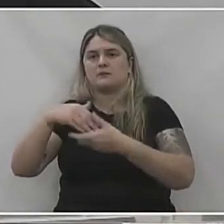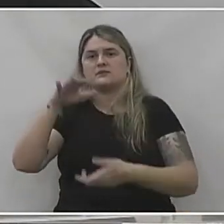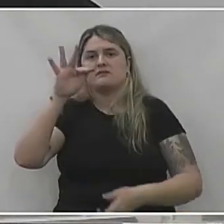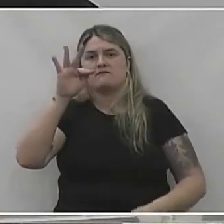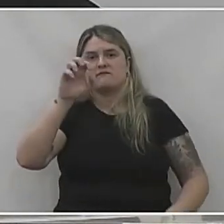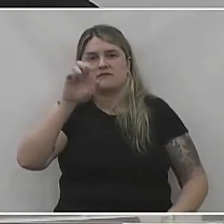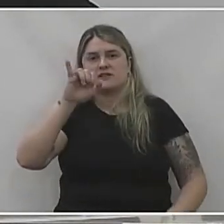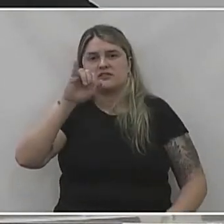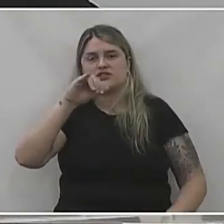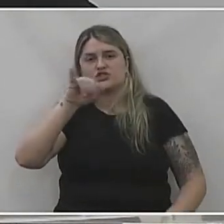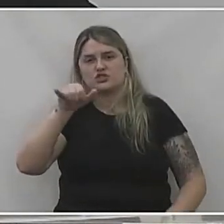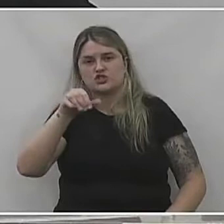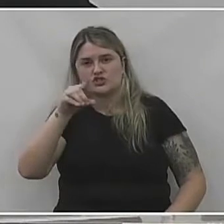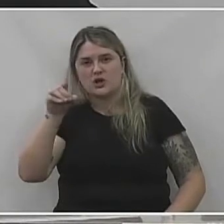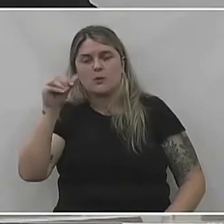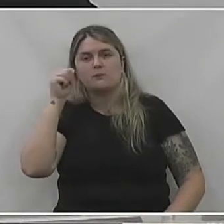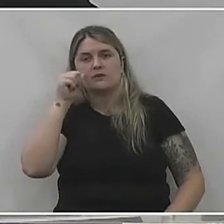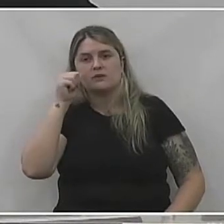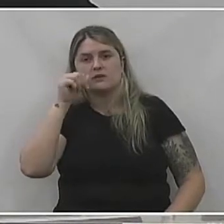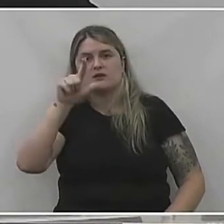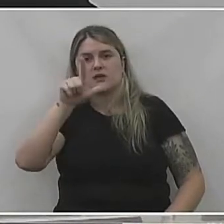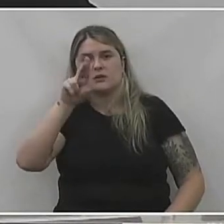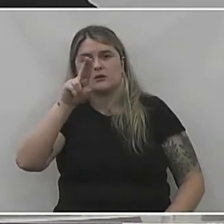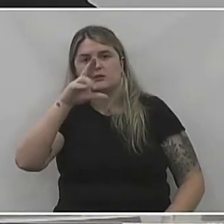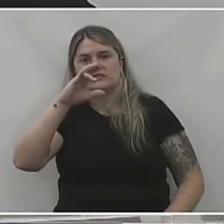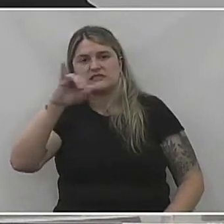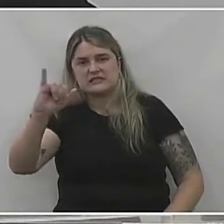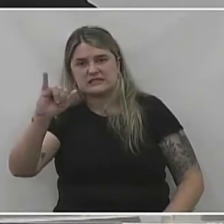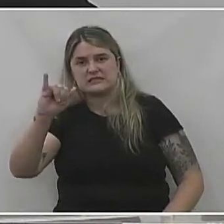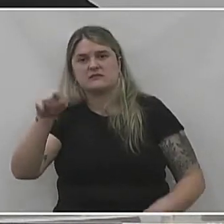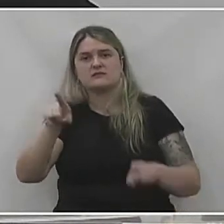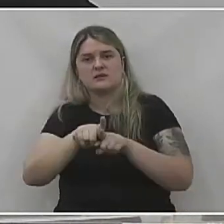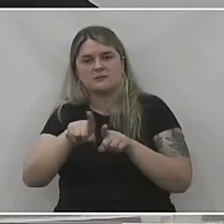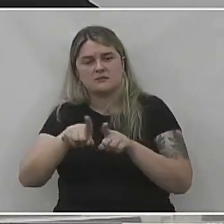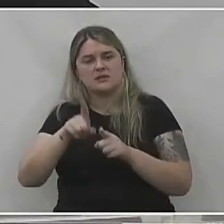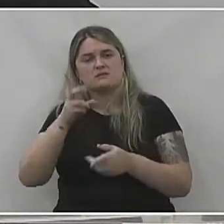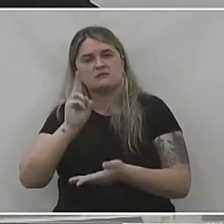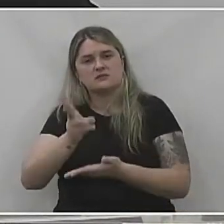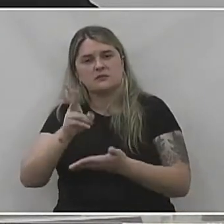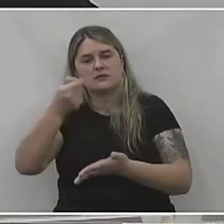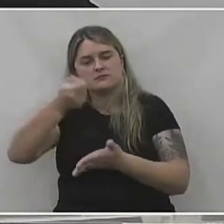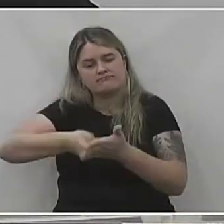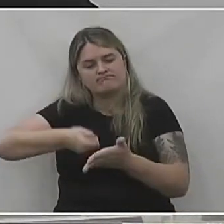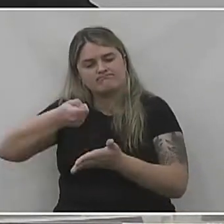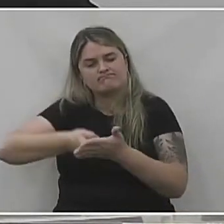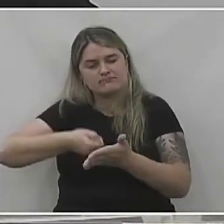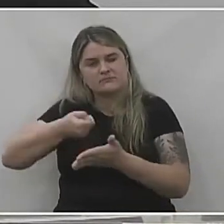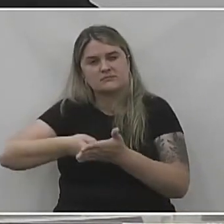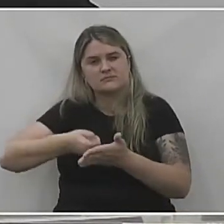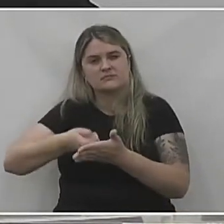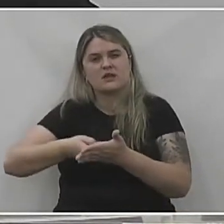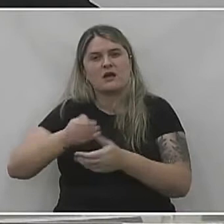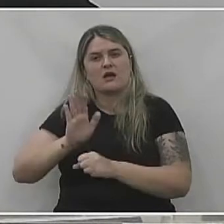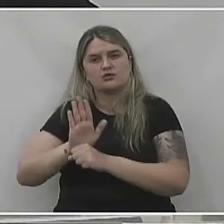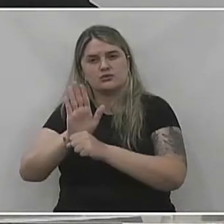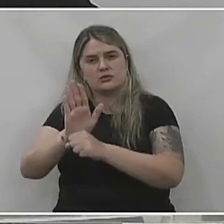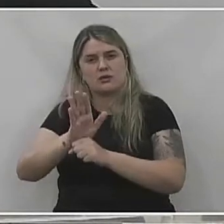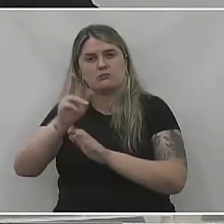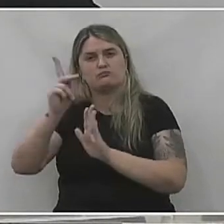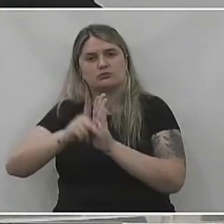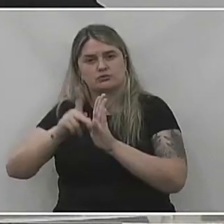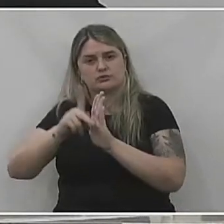a Lucy até o entanto Nossa diretora também sempre batalhando em prol desse grande